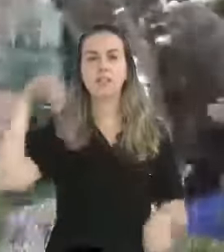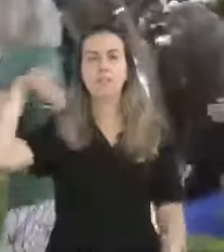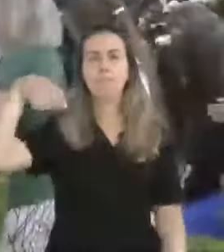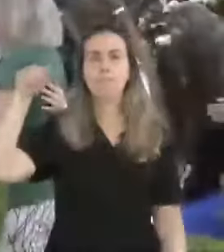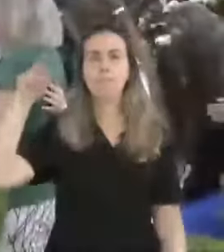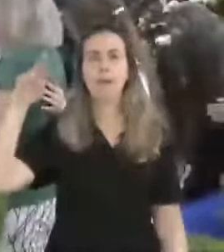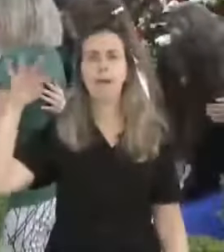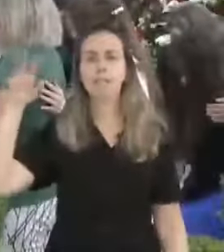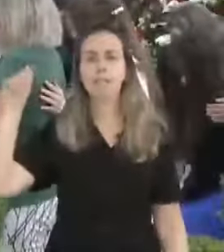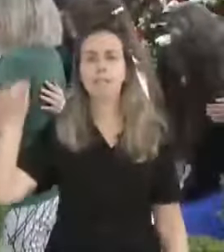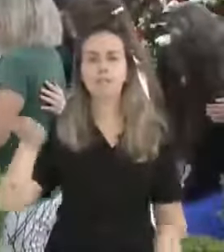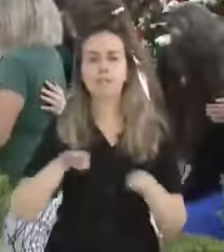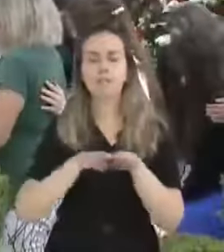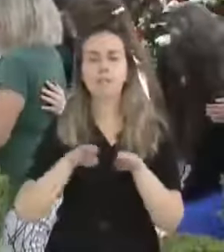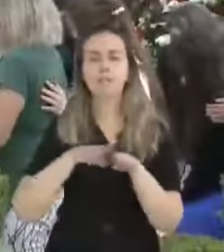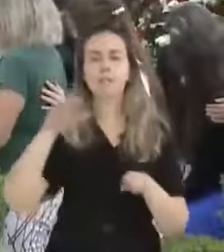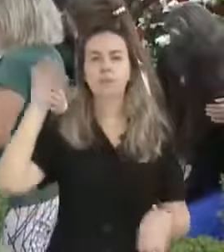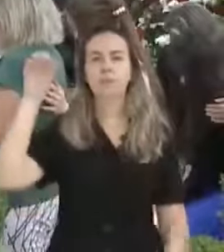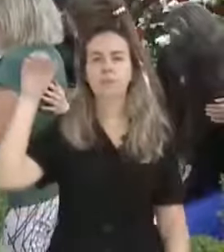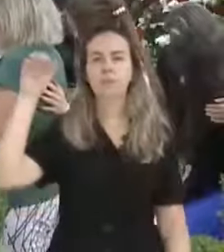Márcia, o Samuel.